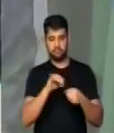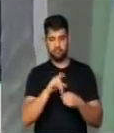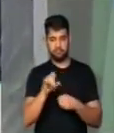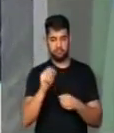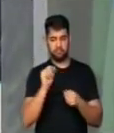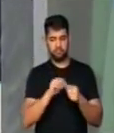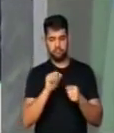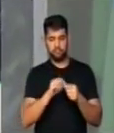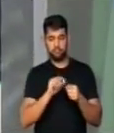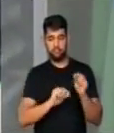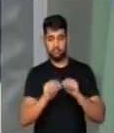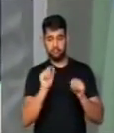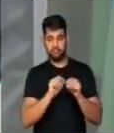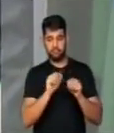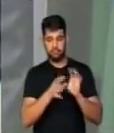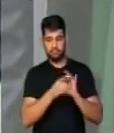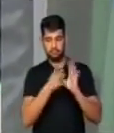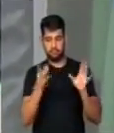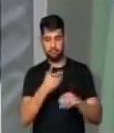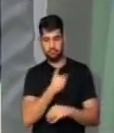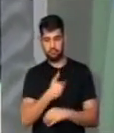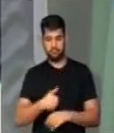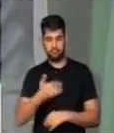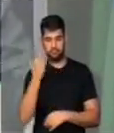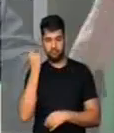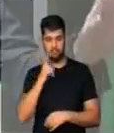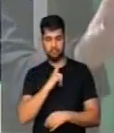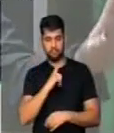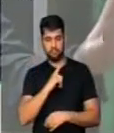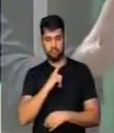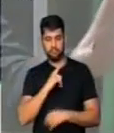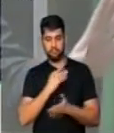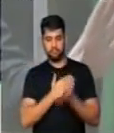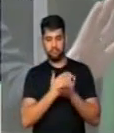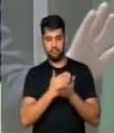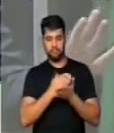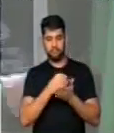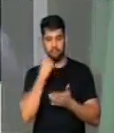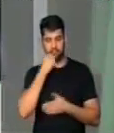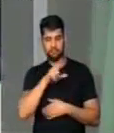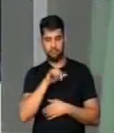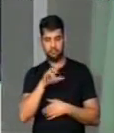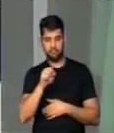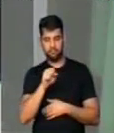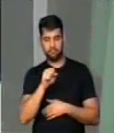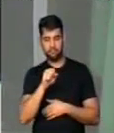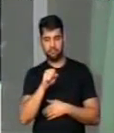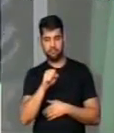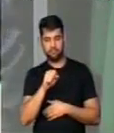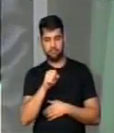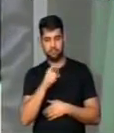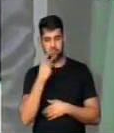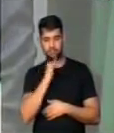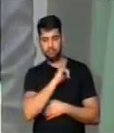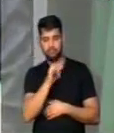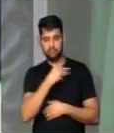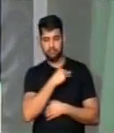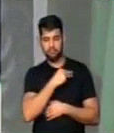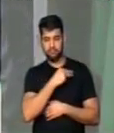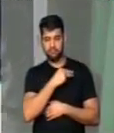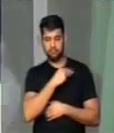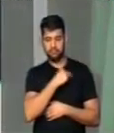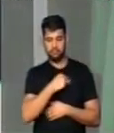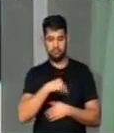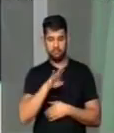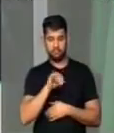para cumprir aquilo que foi autorizado do governo anterior, teríamos que passar, senador Aloísio, segundo o ministro Bruno Araújo já nos